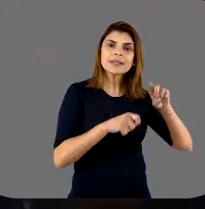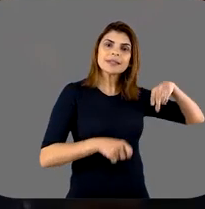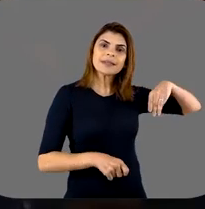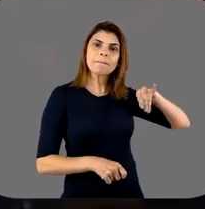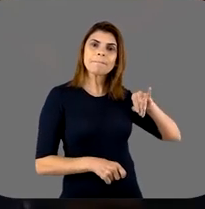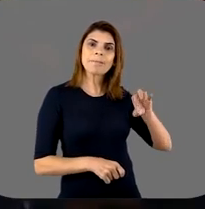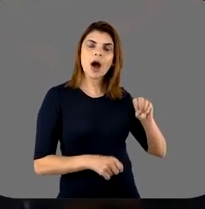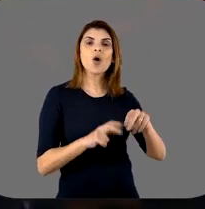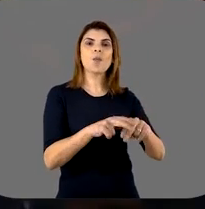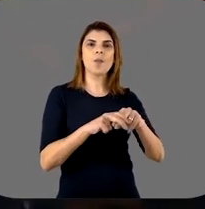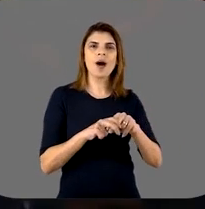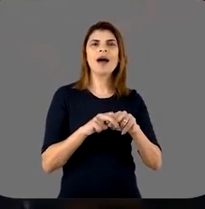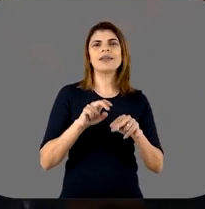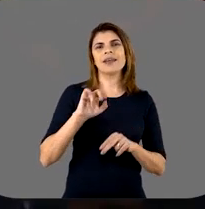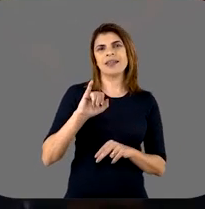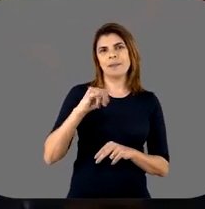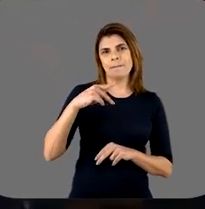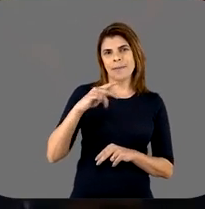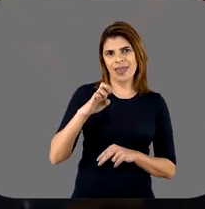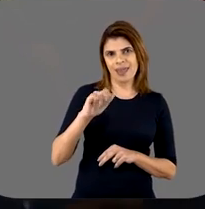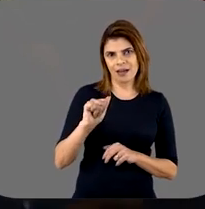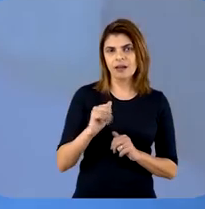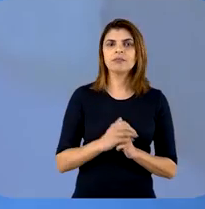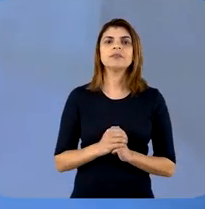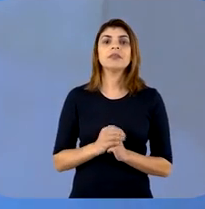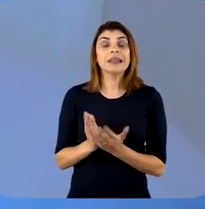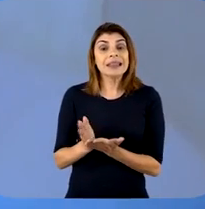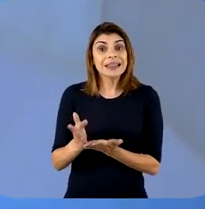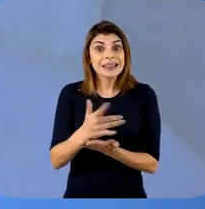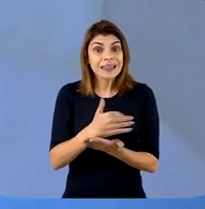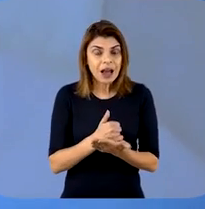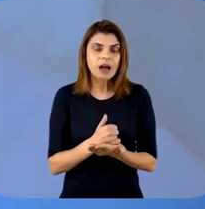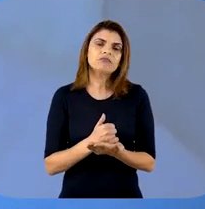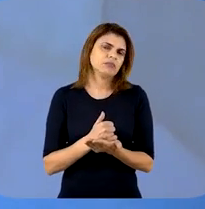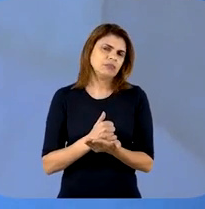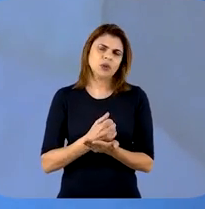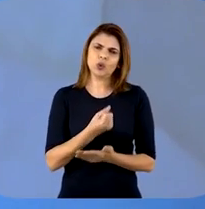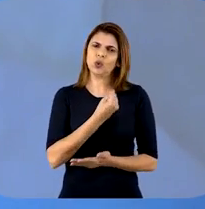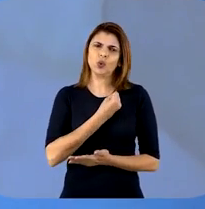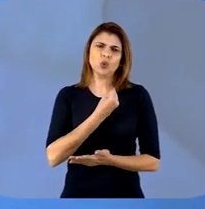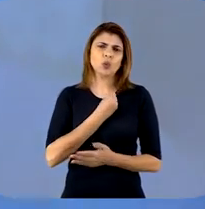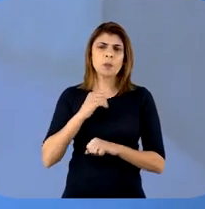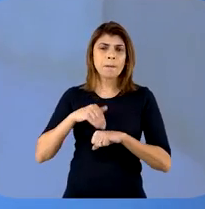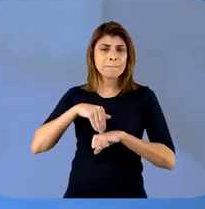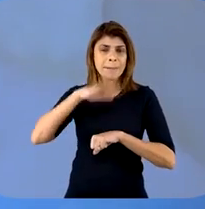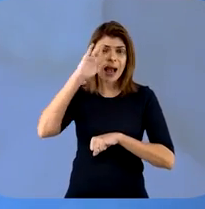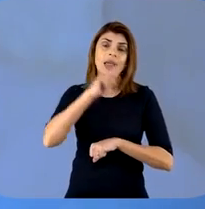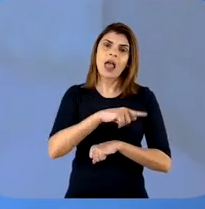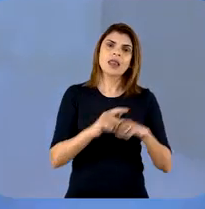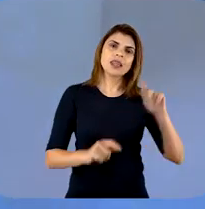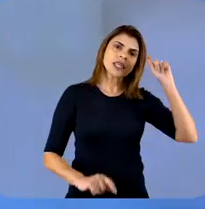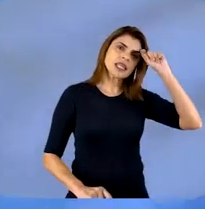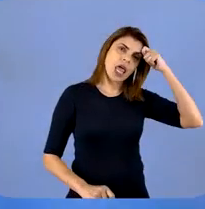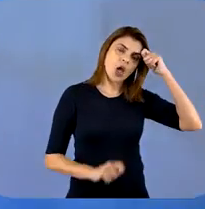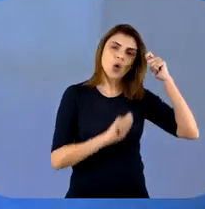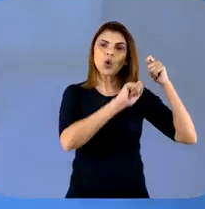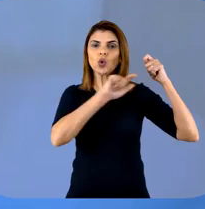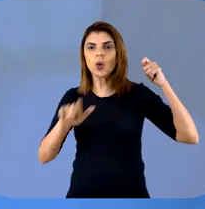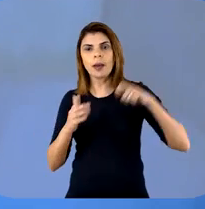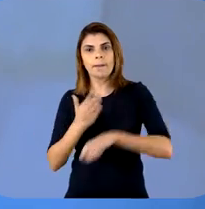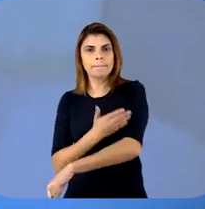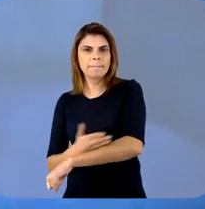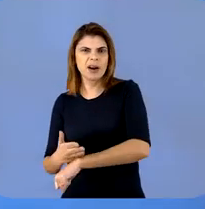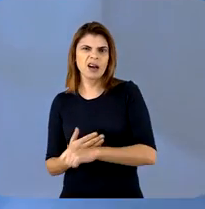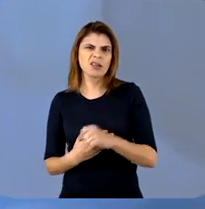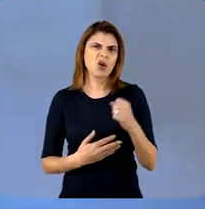ano, segundo o IPEA. Né? A letalidade é muito maior entre negros do que em brancos, é coisa de